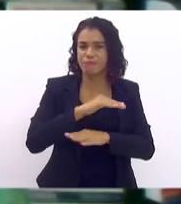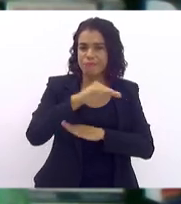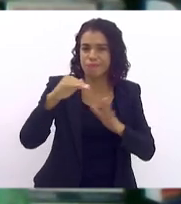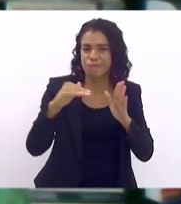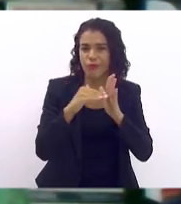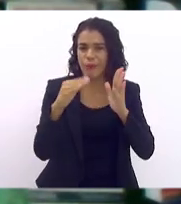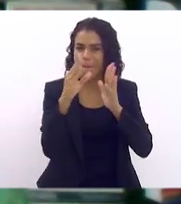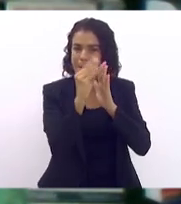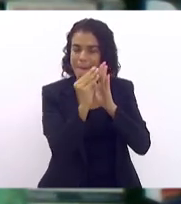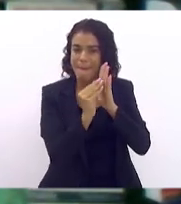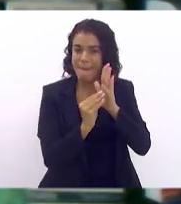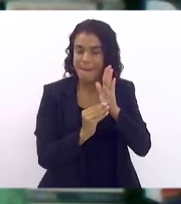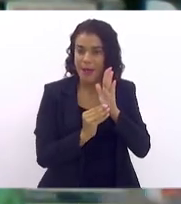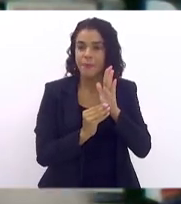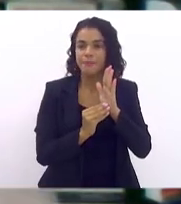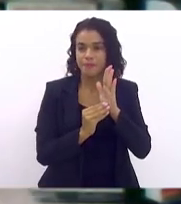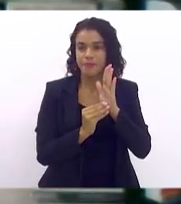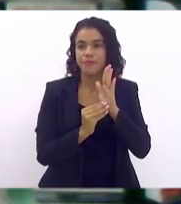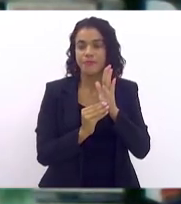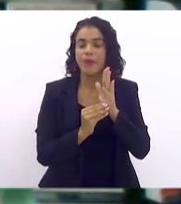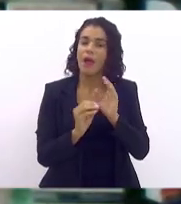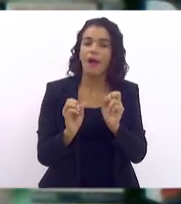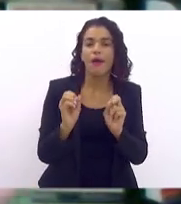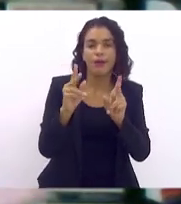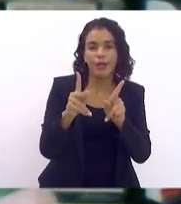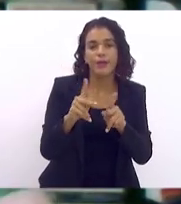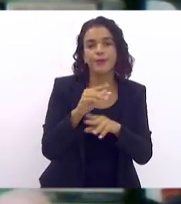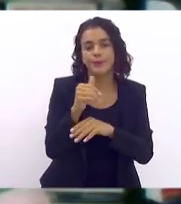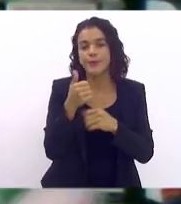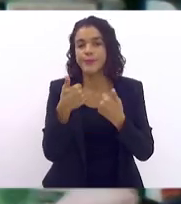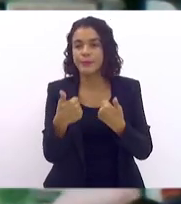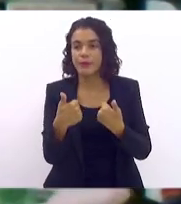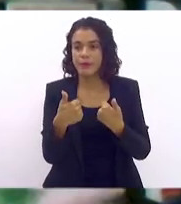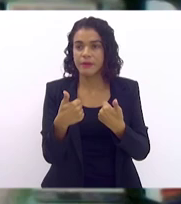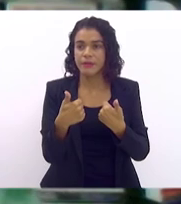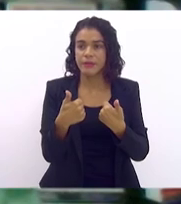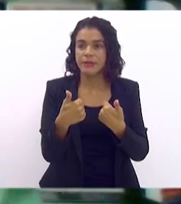e uma das coisas que fica assim, né, tá, tudo bem, como é que a gente lida, que é o que a gente tá